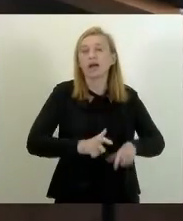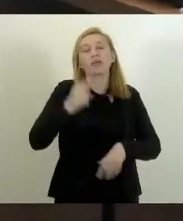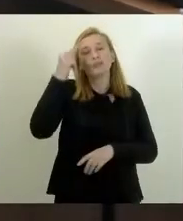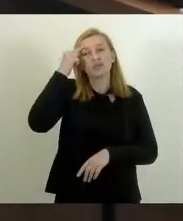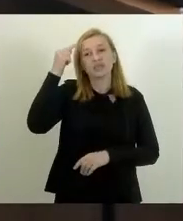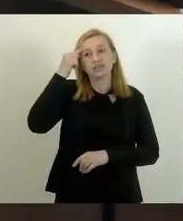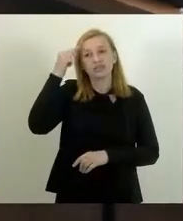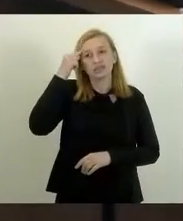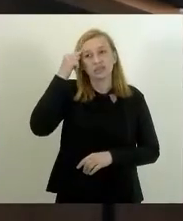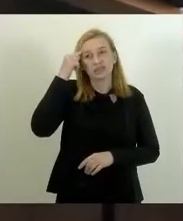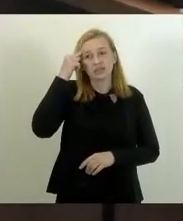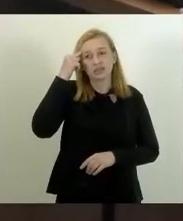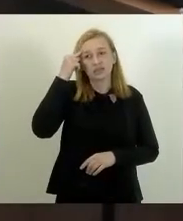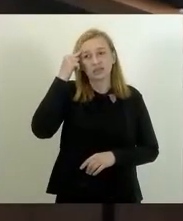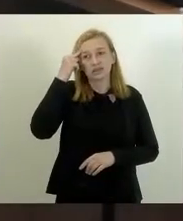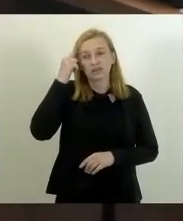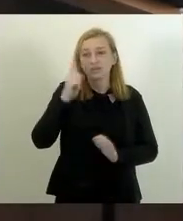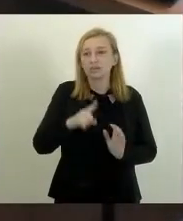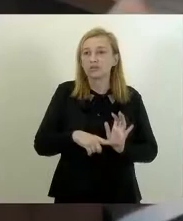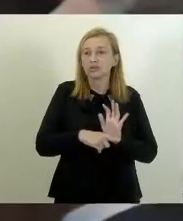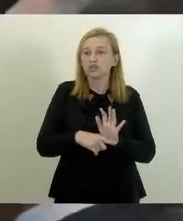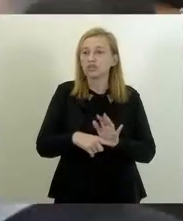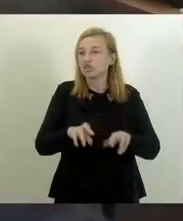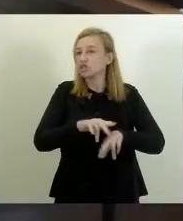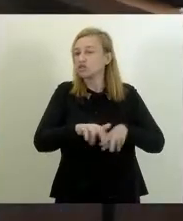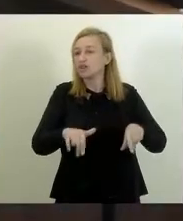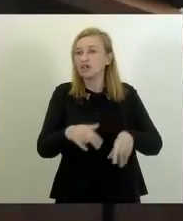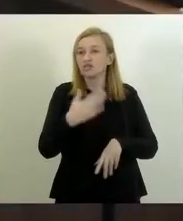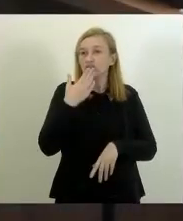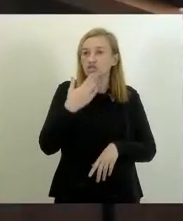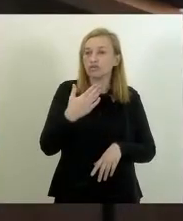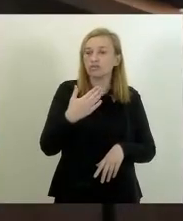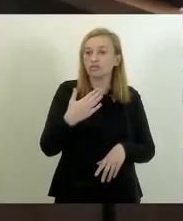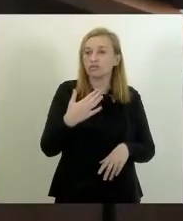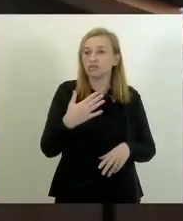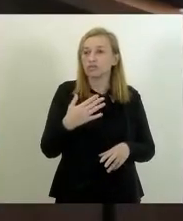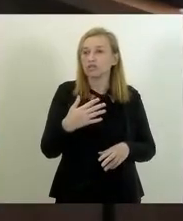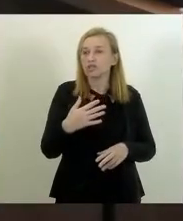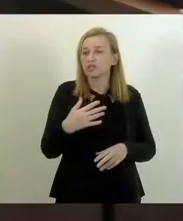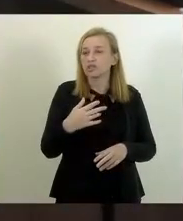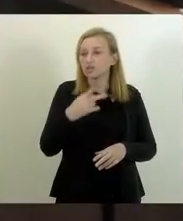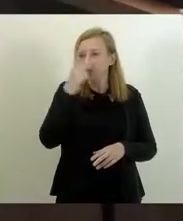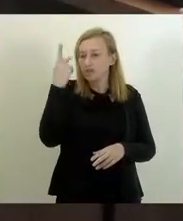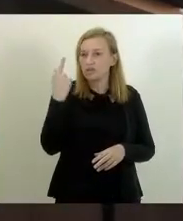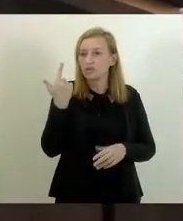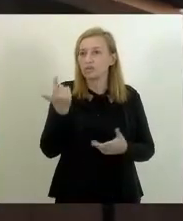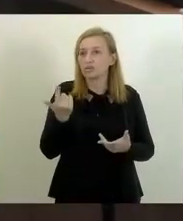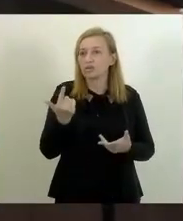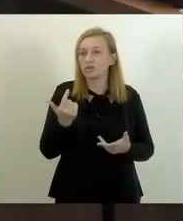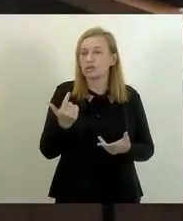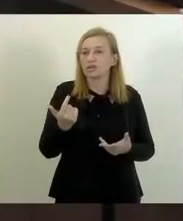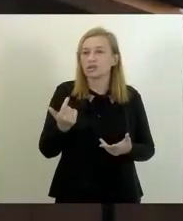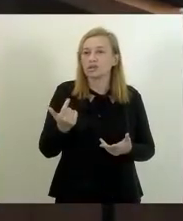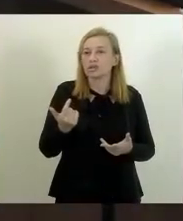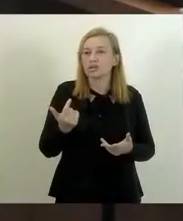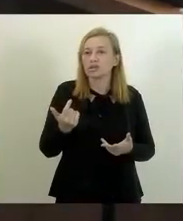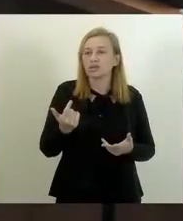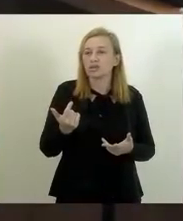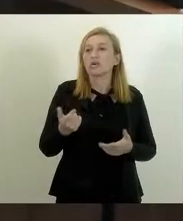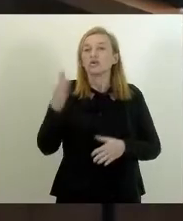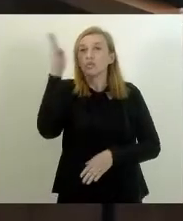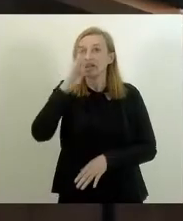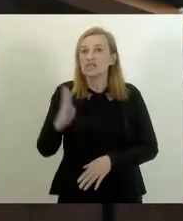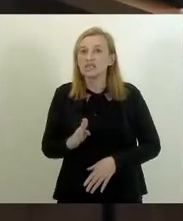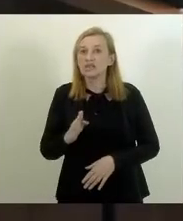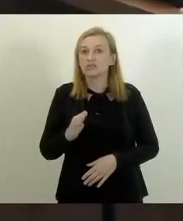refletir sobre uma contribuição de raças, né, sem nenhum demérito a uma e sem nenhuma hierarquização. Entender que o Brasil não